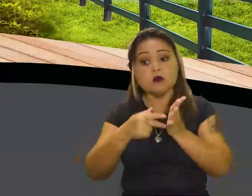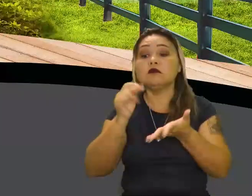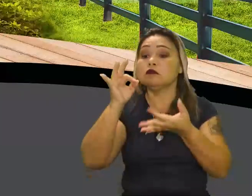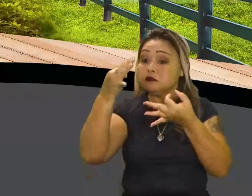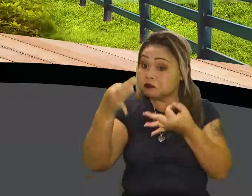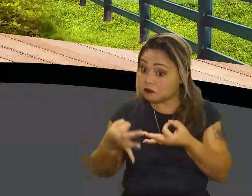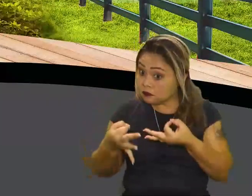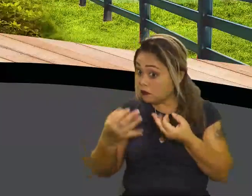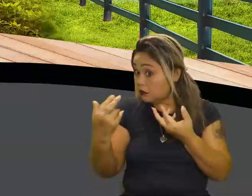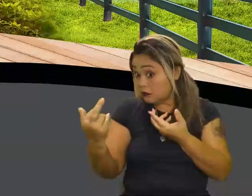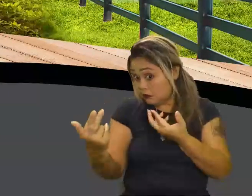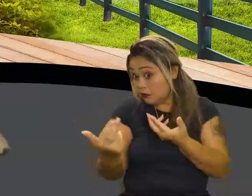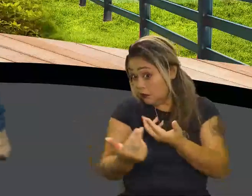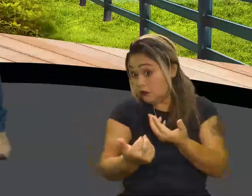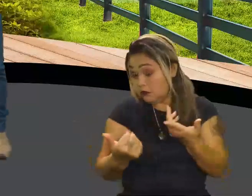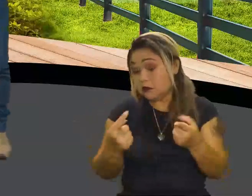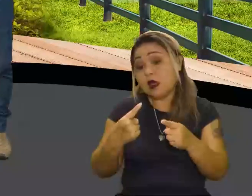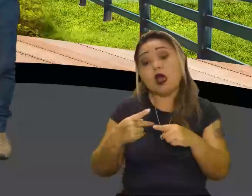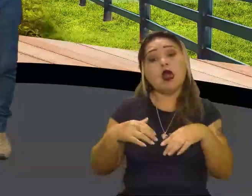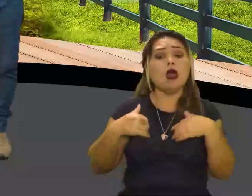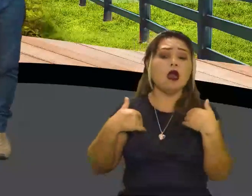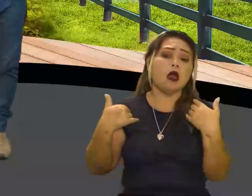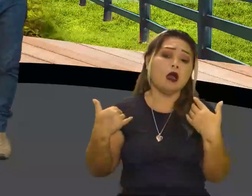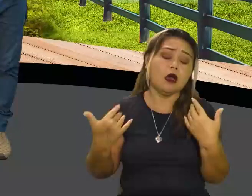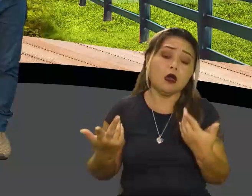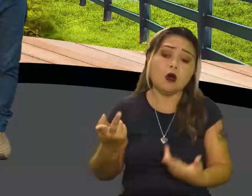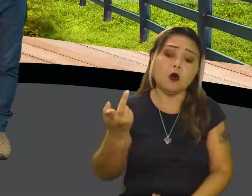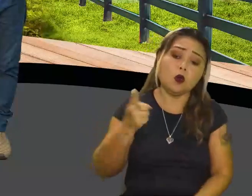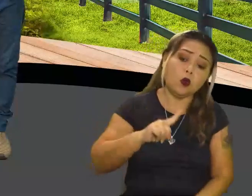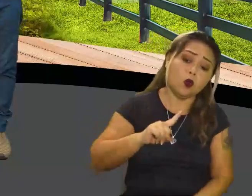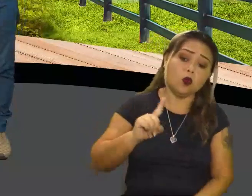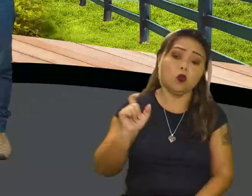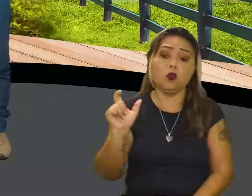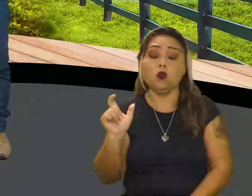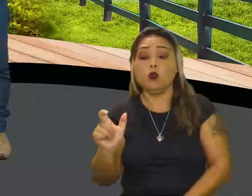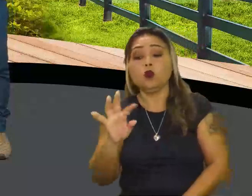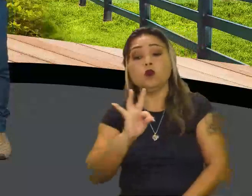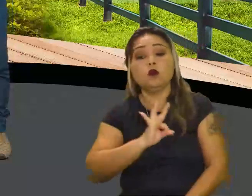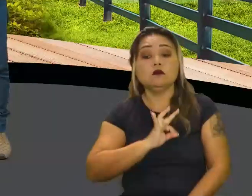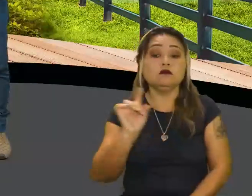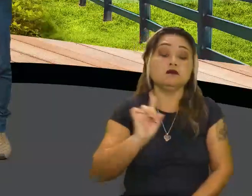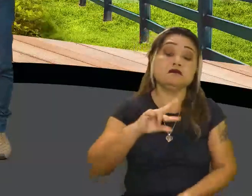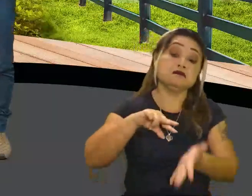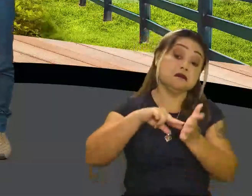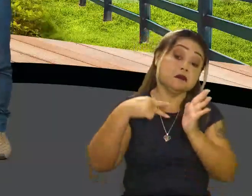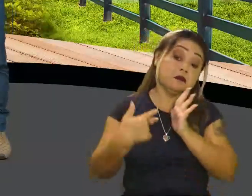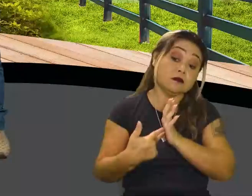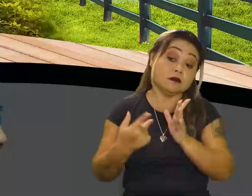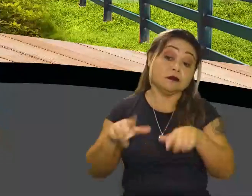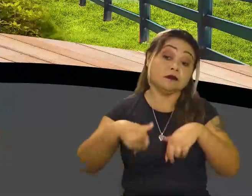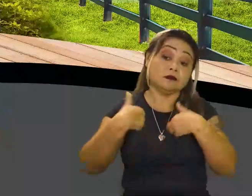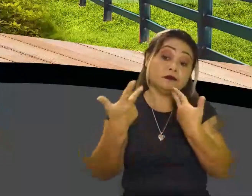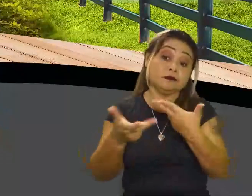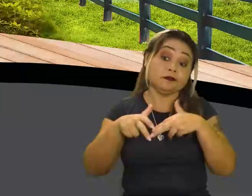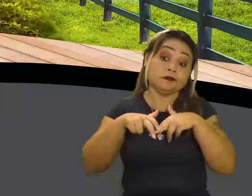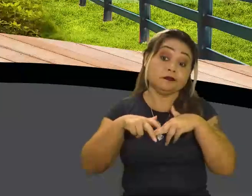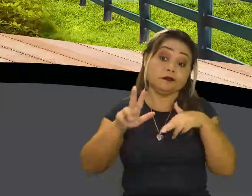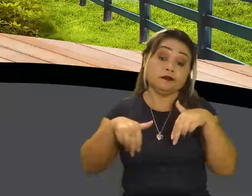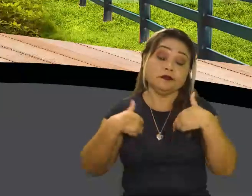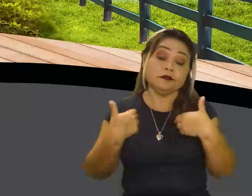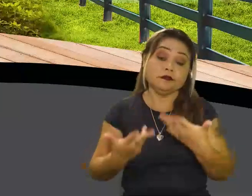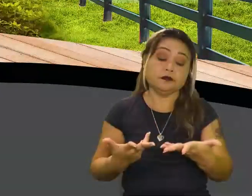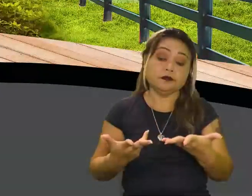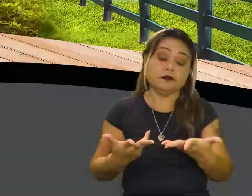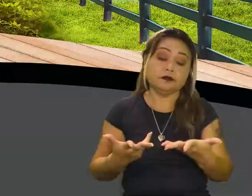correto do mesmo jeito. Ah, professor, eu não coloquei nem o termo técnico, nem o significado. Por isso que quando